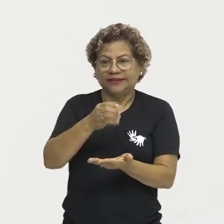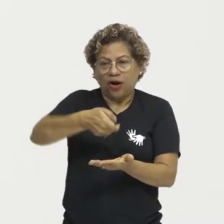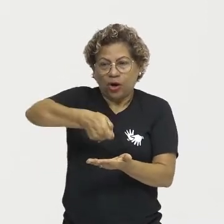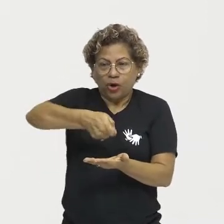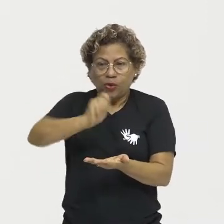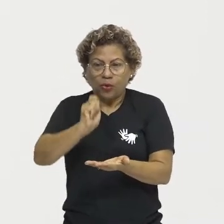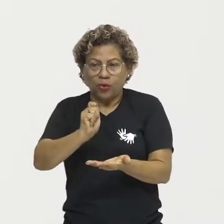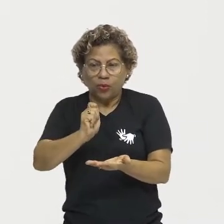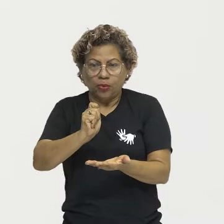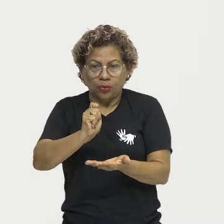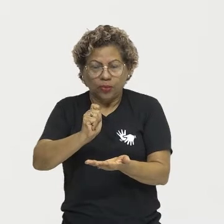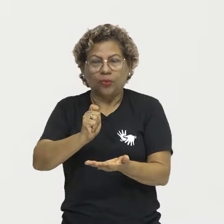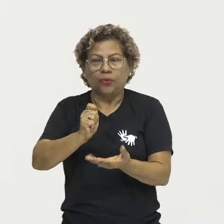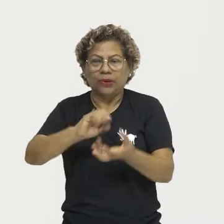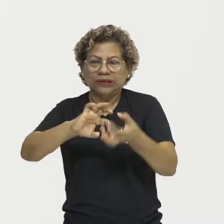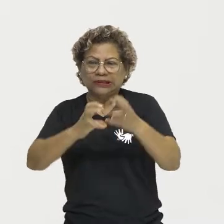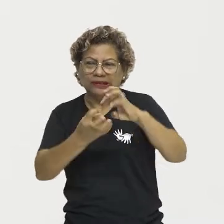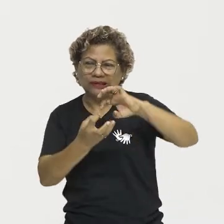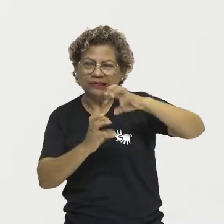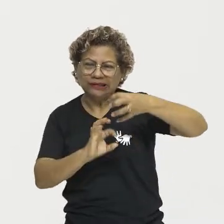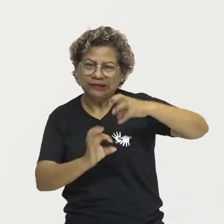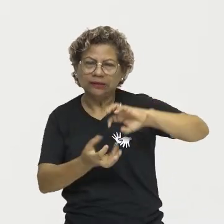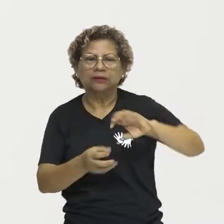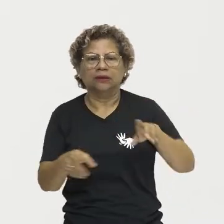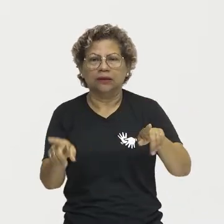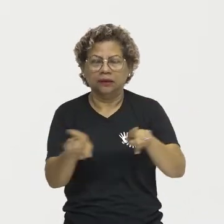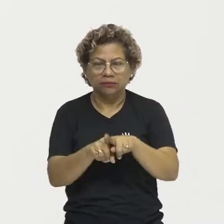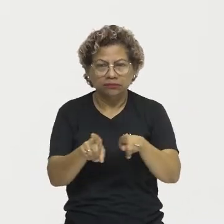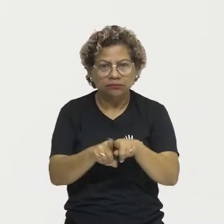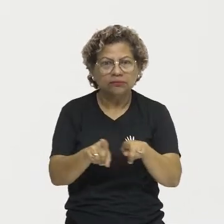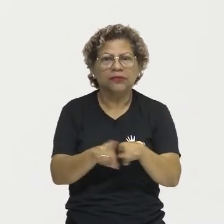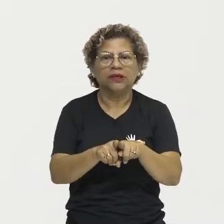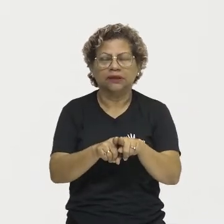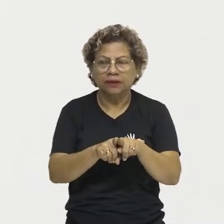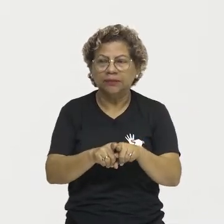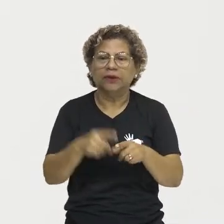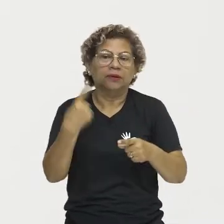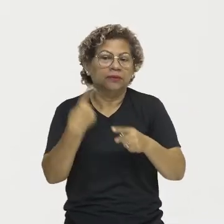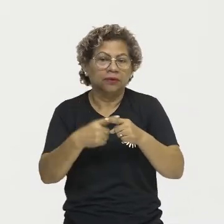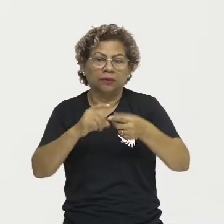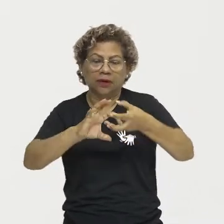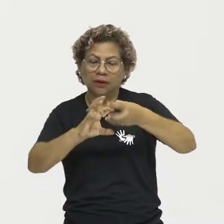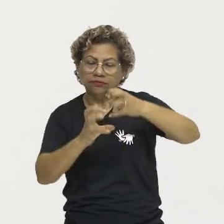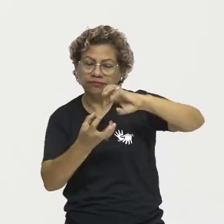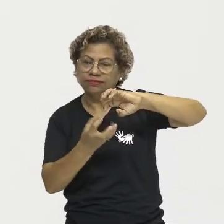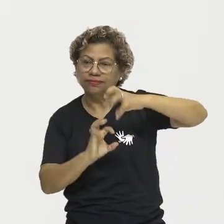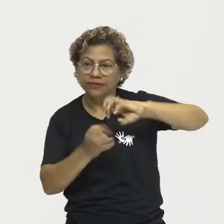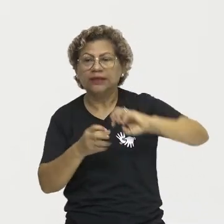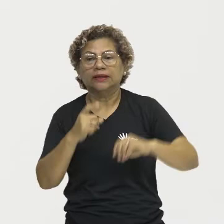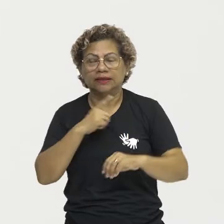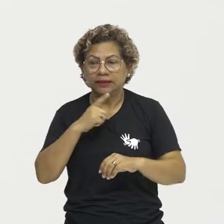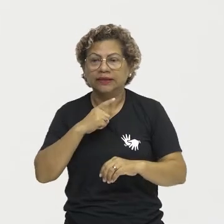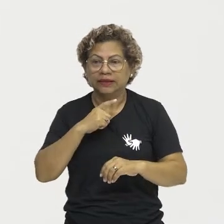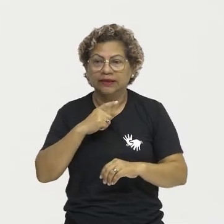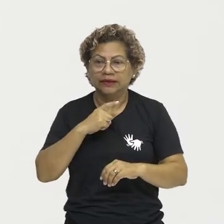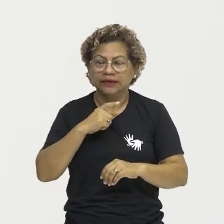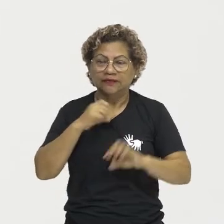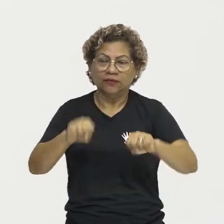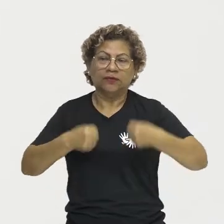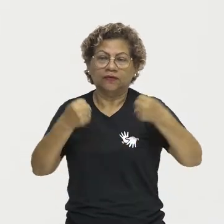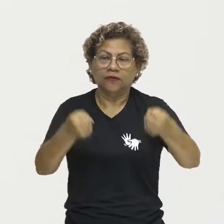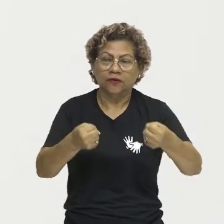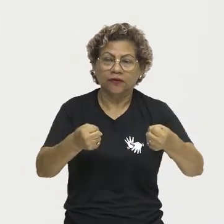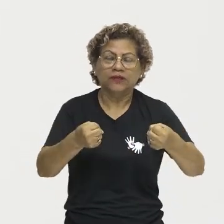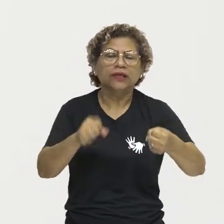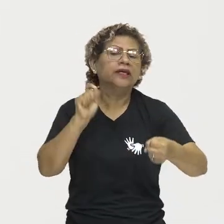figura. Por quê? Porque a garrafa, ela, ao serem amassadas, sofreram a ação de uma força, certo? Que provocou